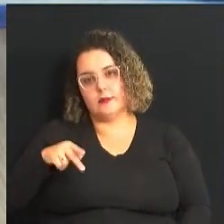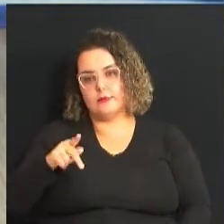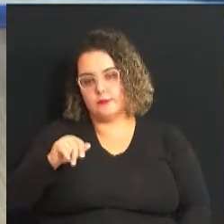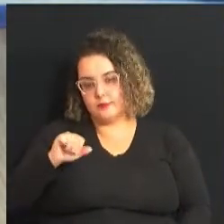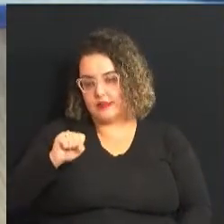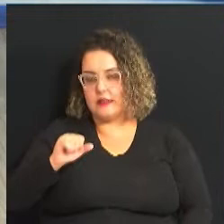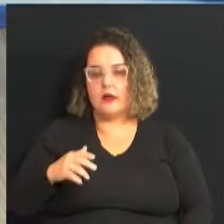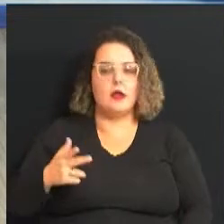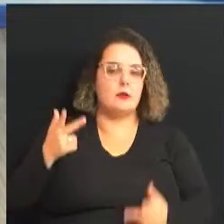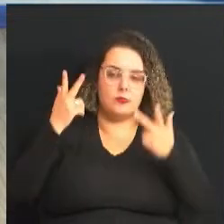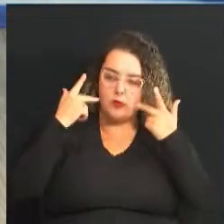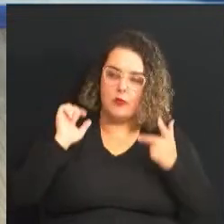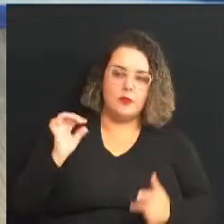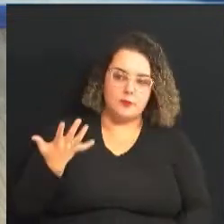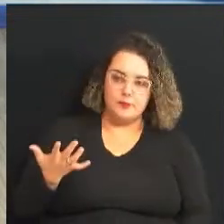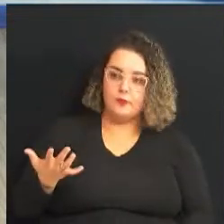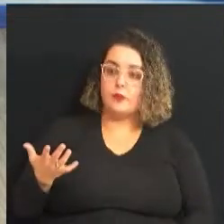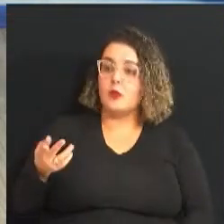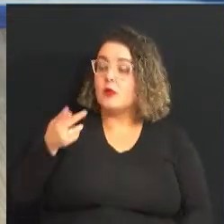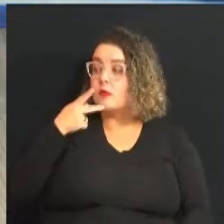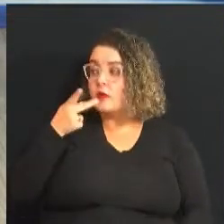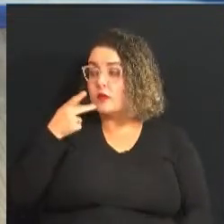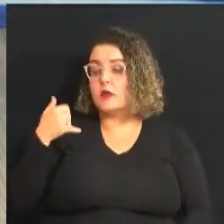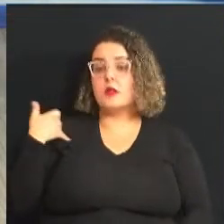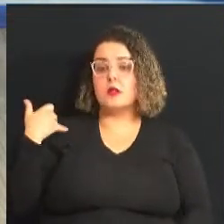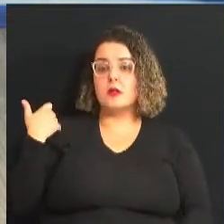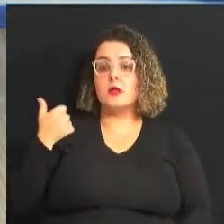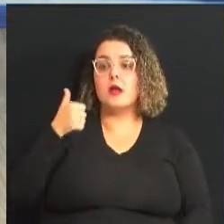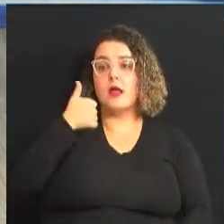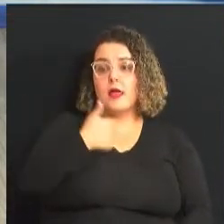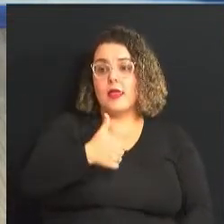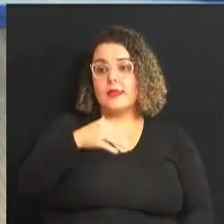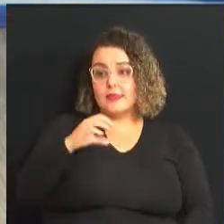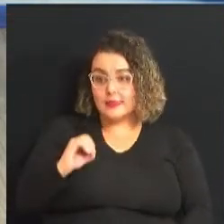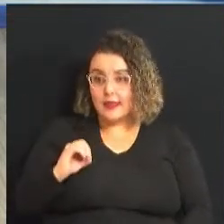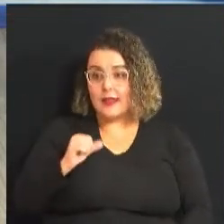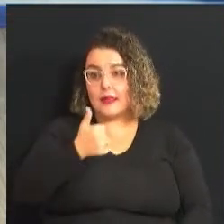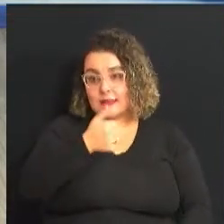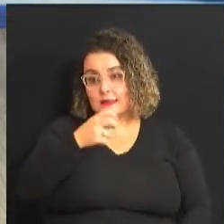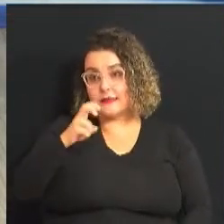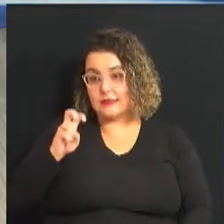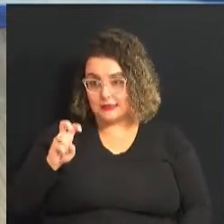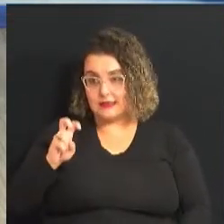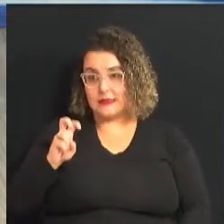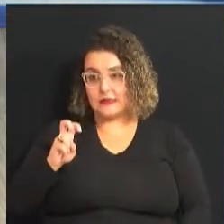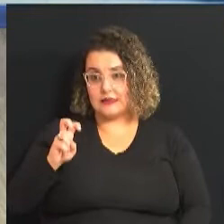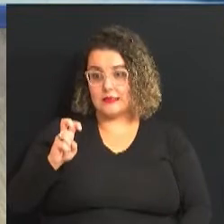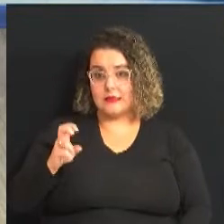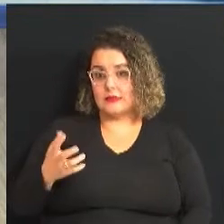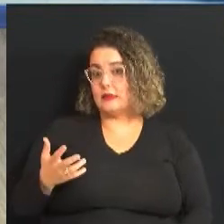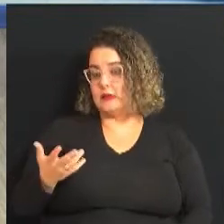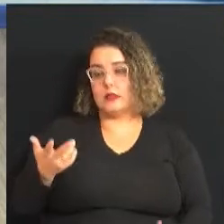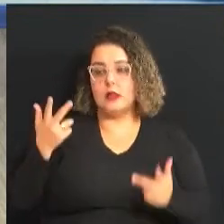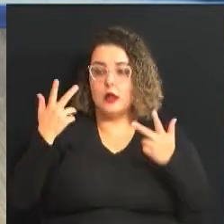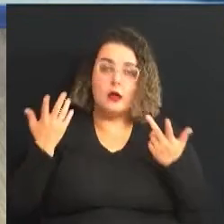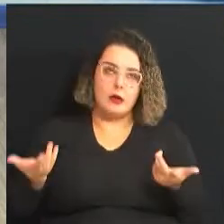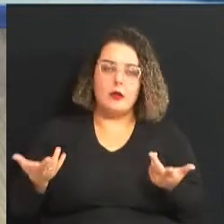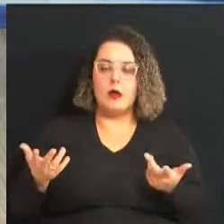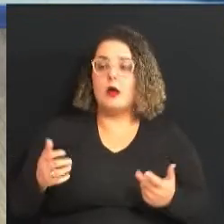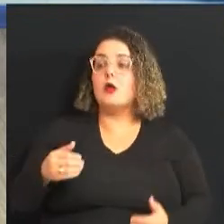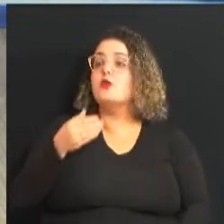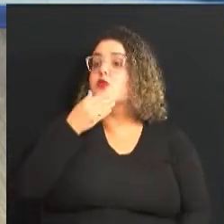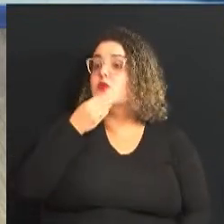aí, algumas até com 10, 11 anos, e os meninos, eles podem engravidar a menina a partir de quantos anos? Uma